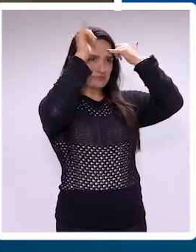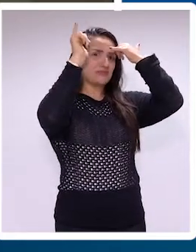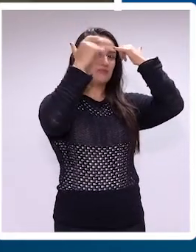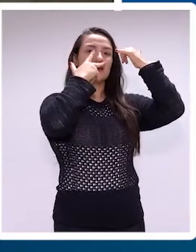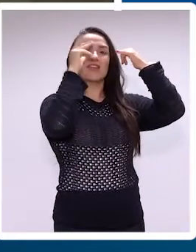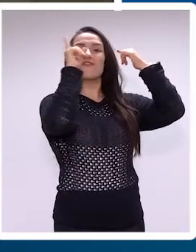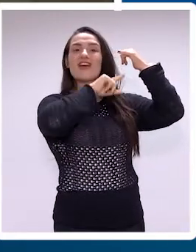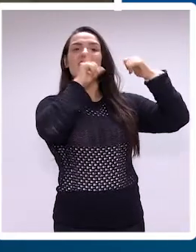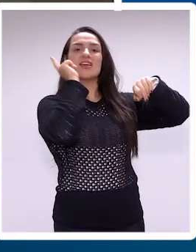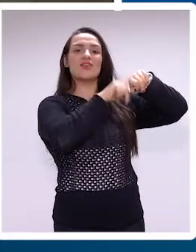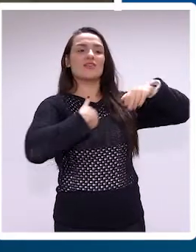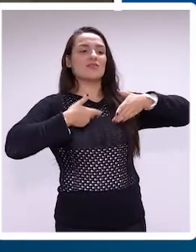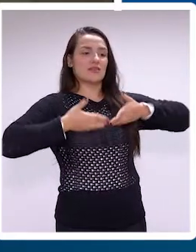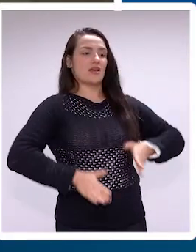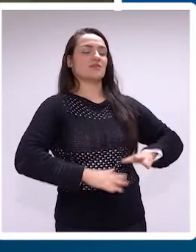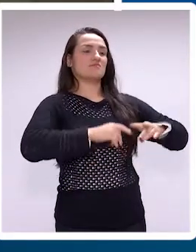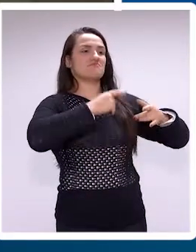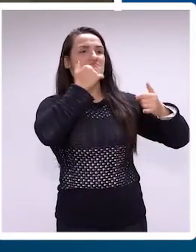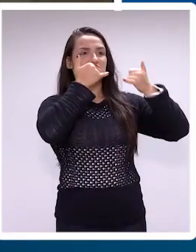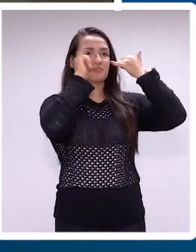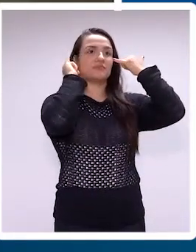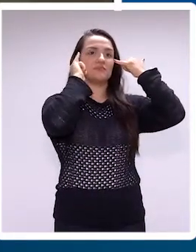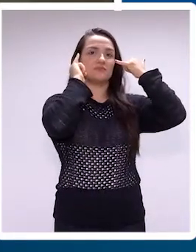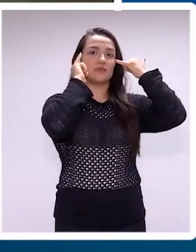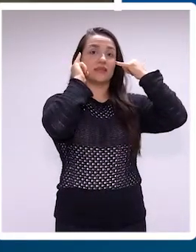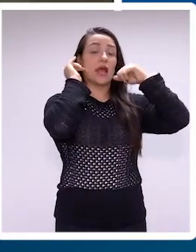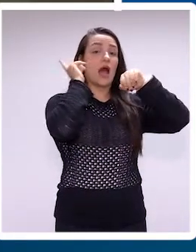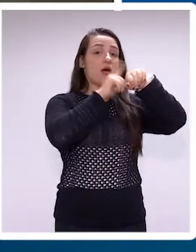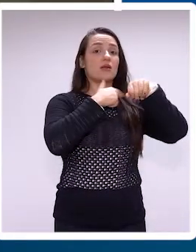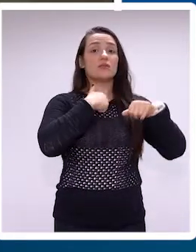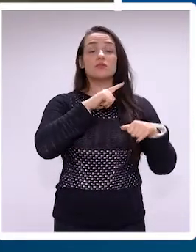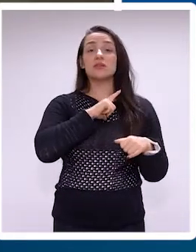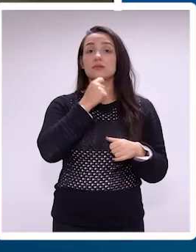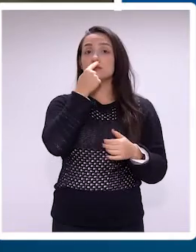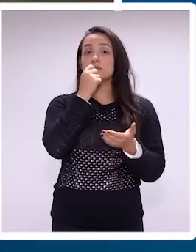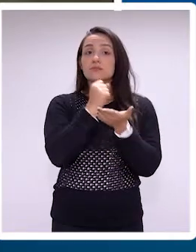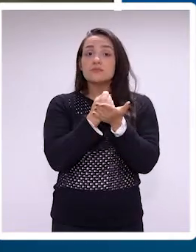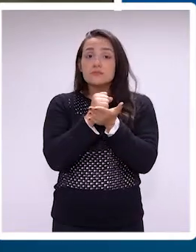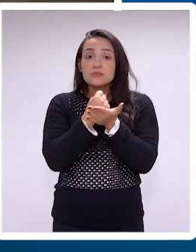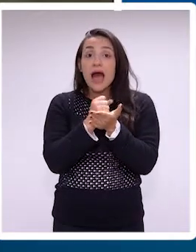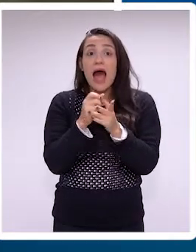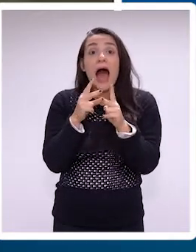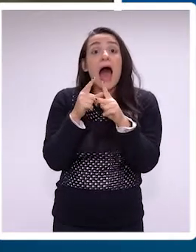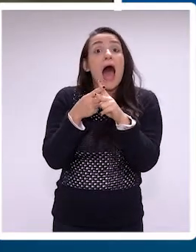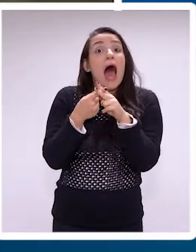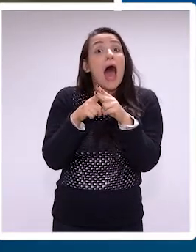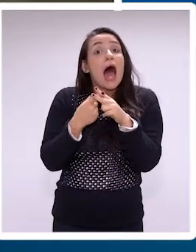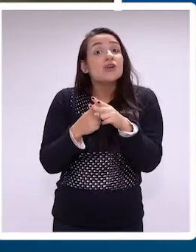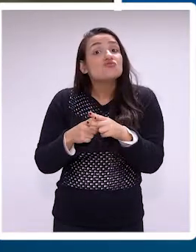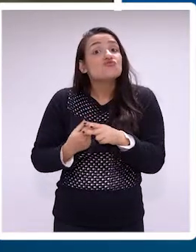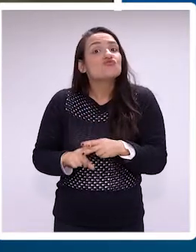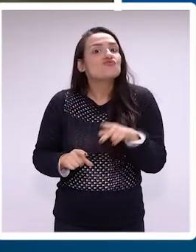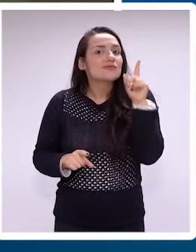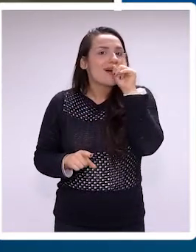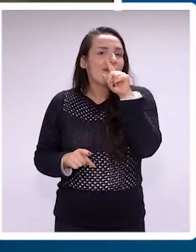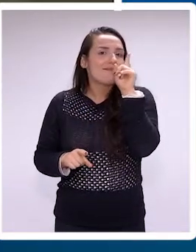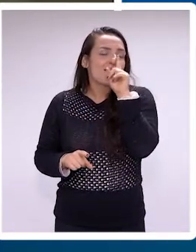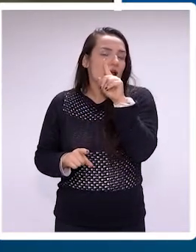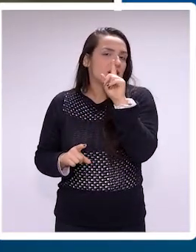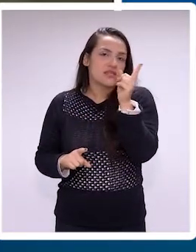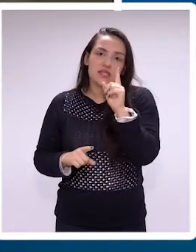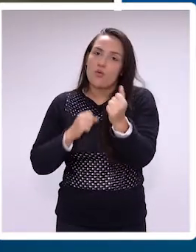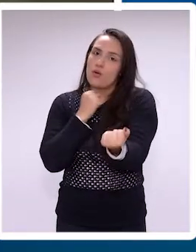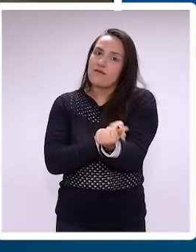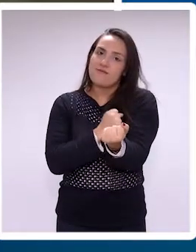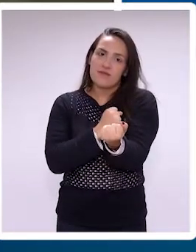melhorar a qualidade de vida e termos condições de levar uma vida de melhor qualidade. Não é vício, é satisfação